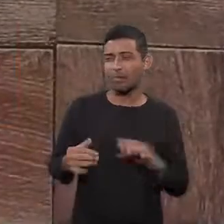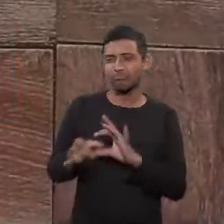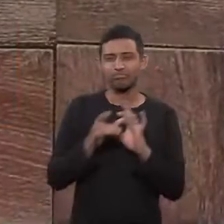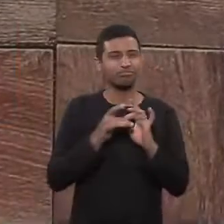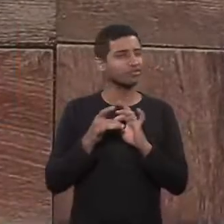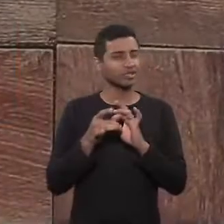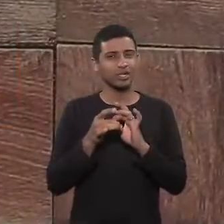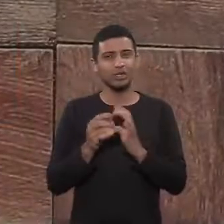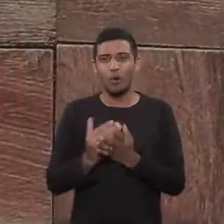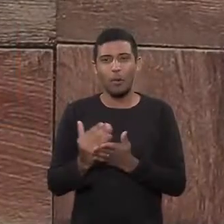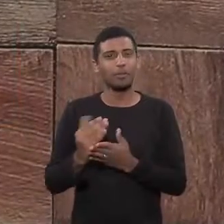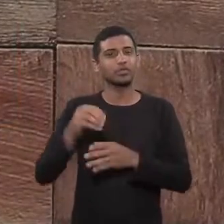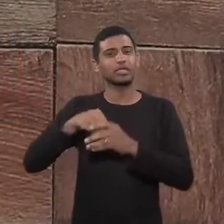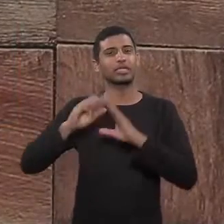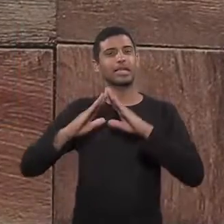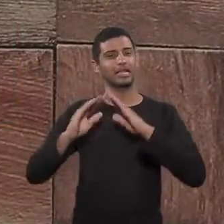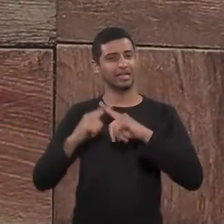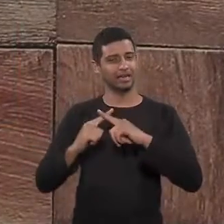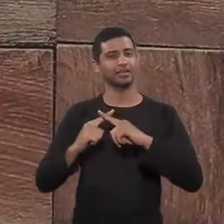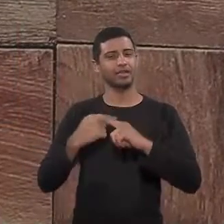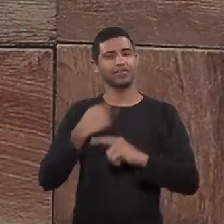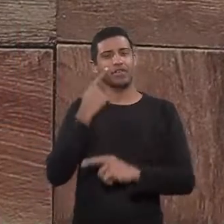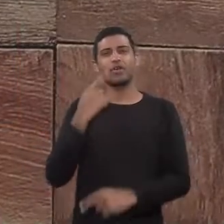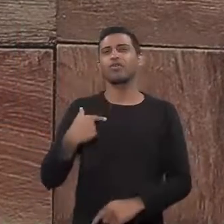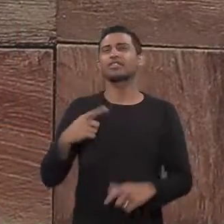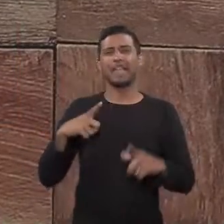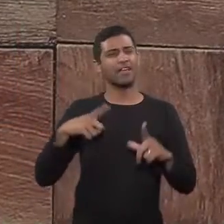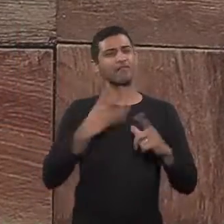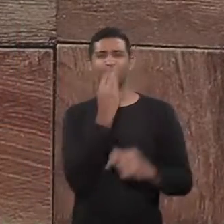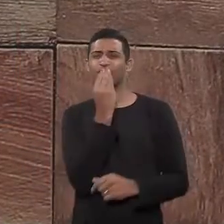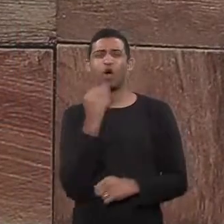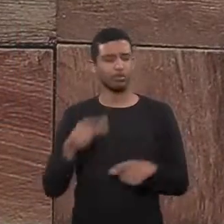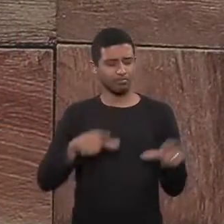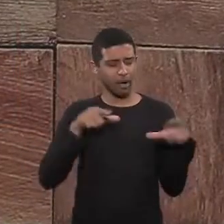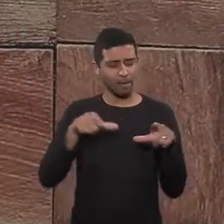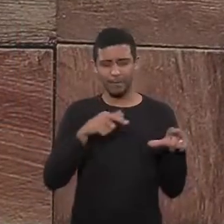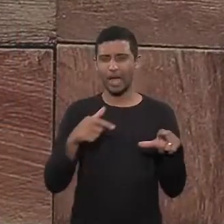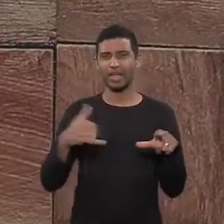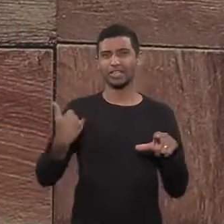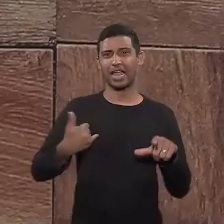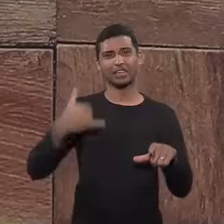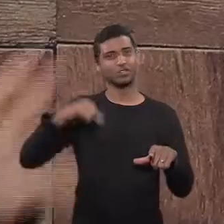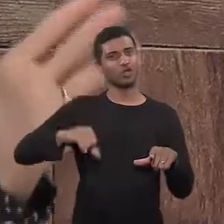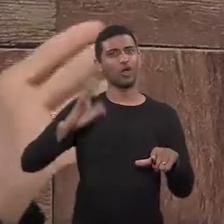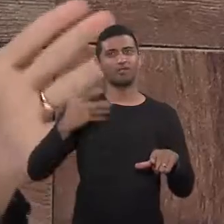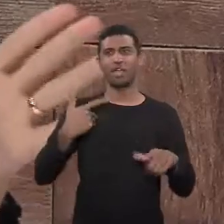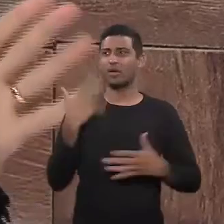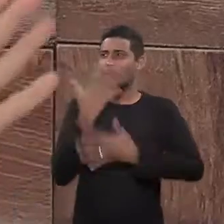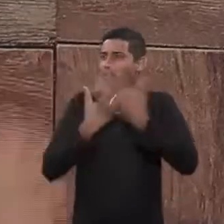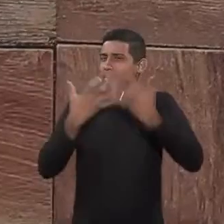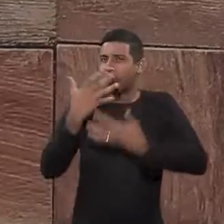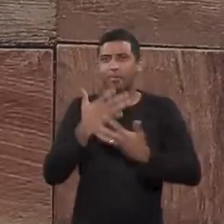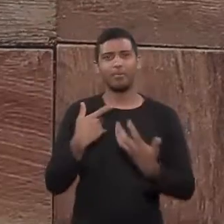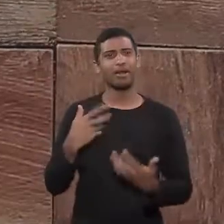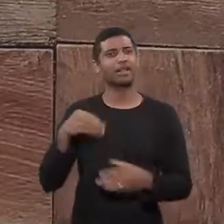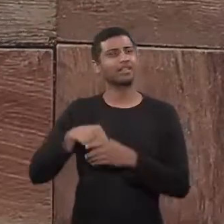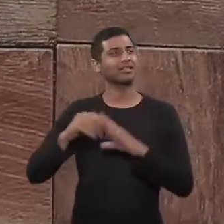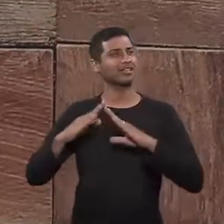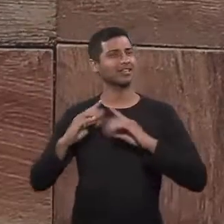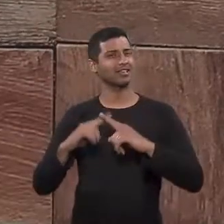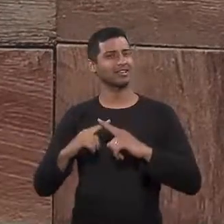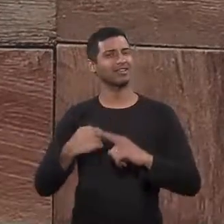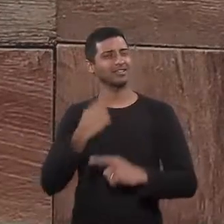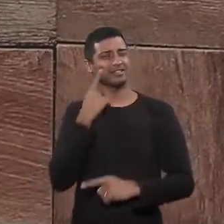surgiu na igreja. Eu tenho fotos, assim, desde 9 anos de idade, eu já tocando para os outros cantarem. Era um órgão, né, na igreja. Aí